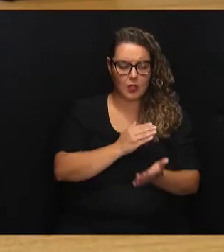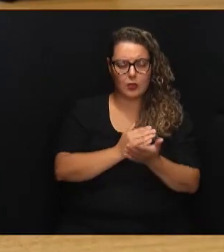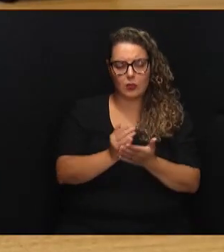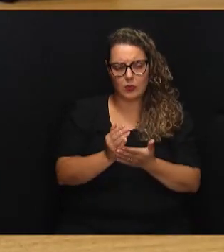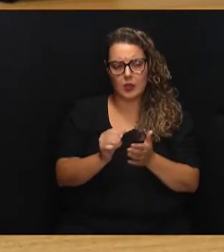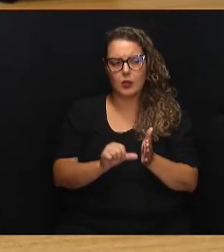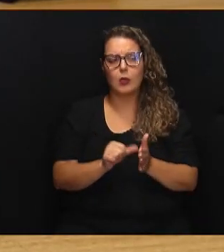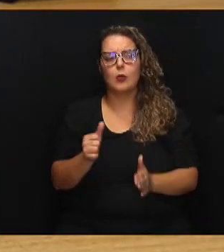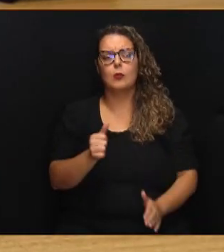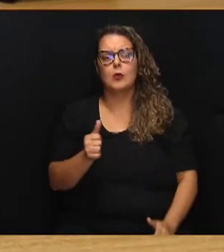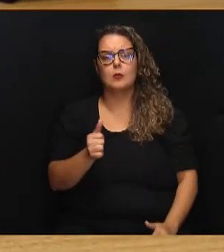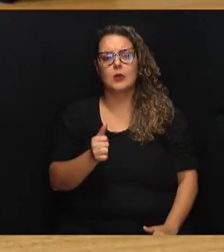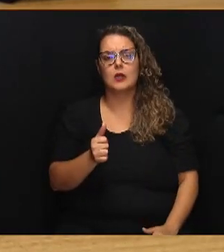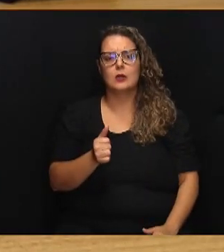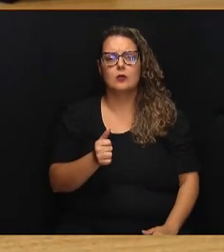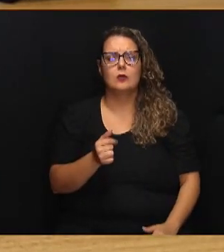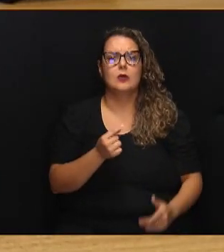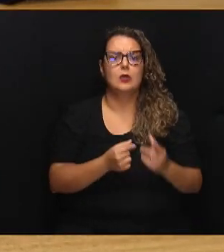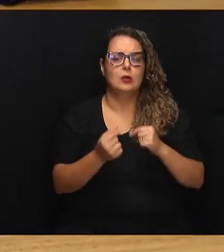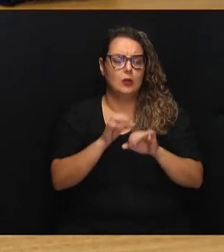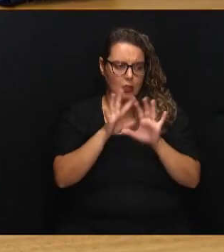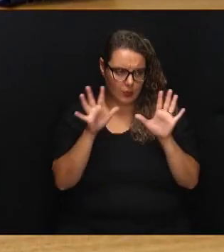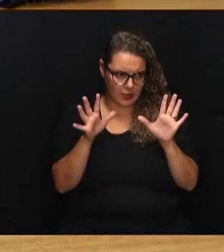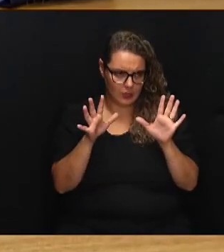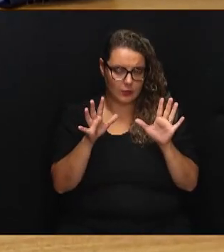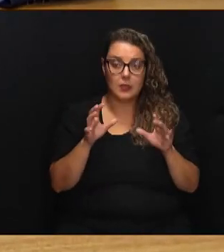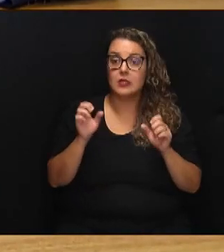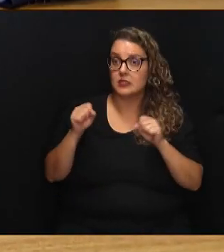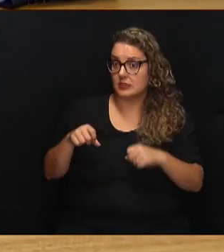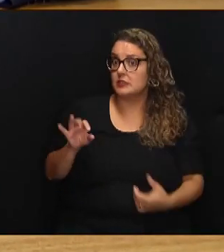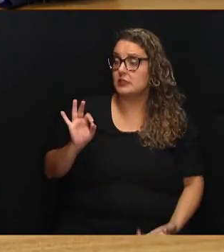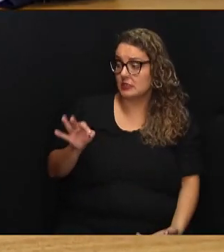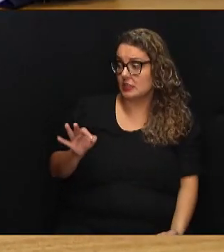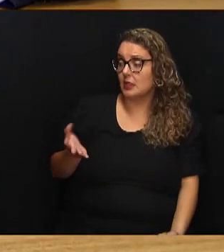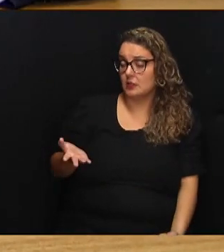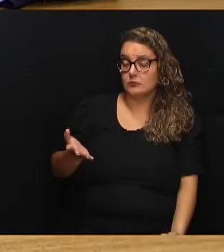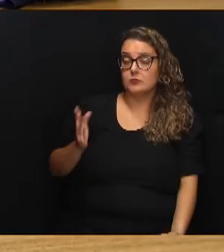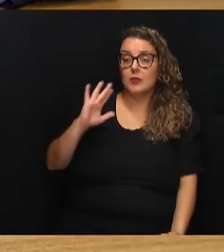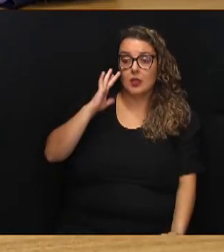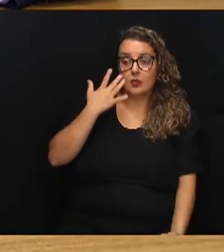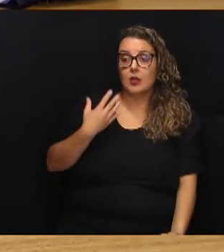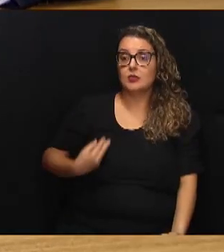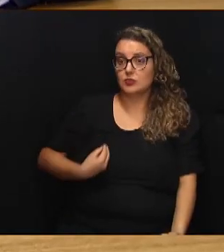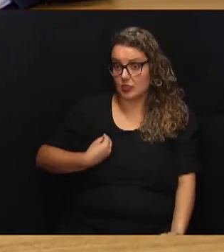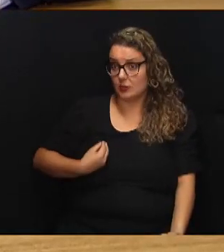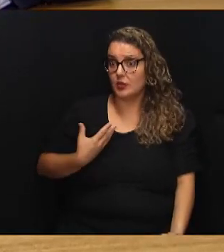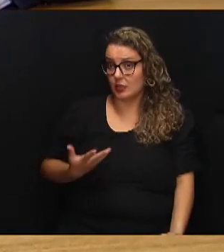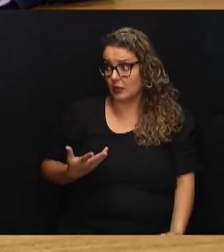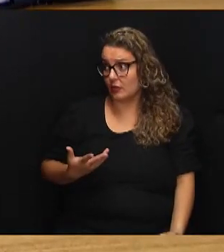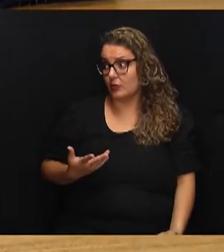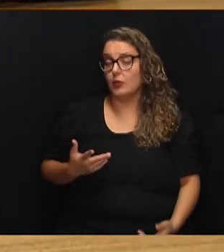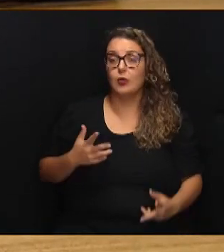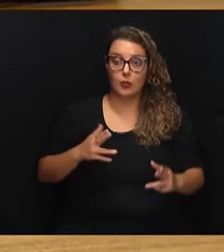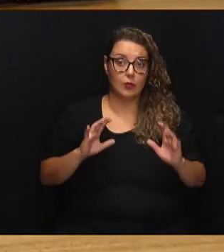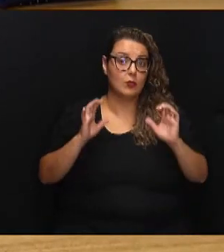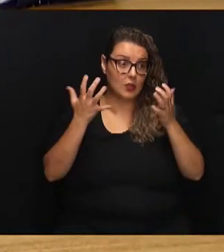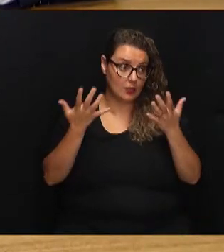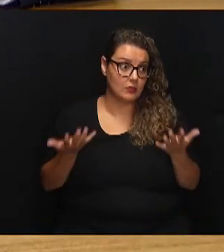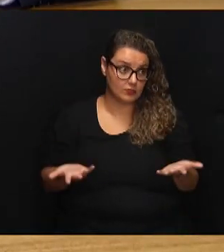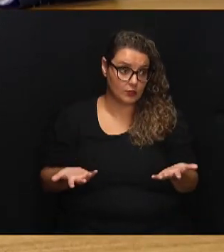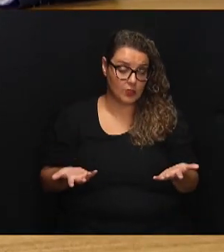primeiro passo é estabelecer um orçamento, claro. Exato, acho que isso funciona para a vida quanto para as festas, né? Para